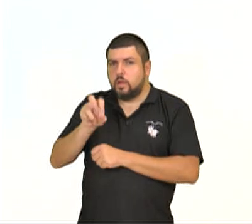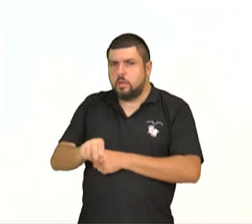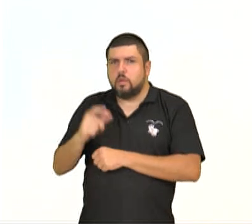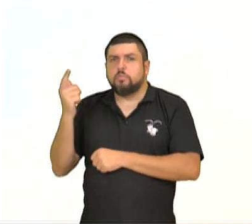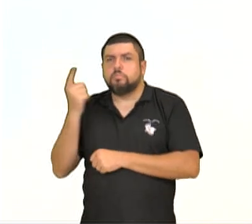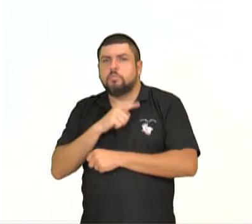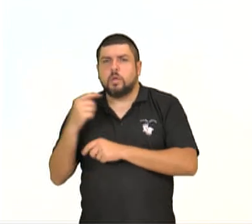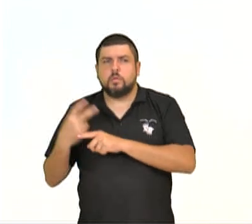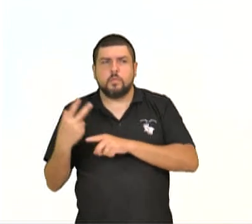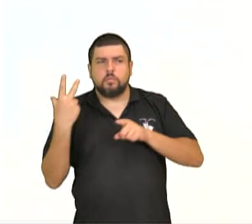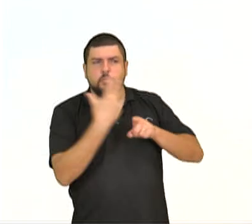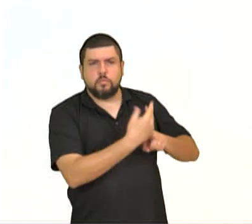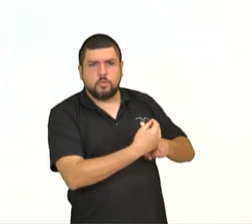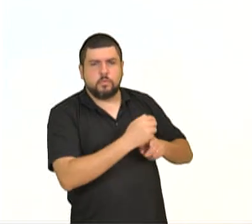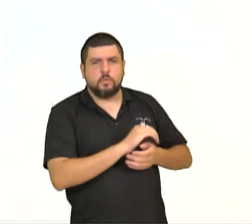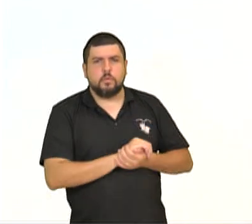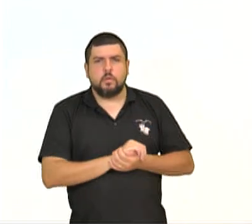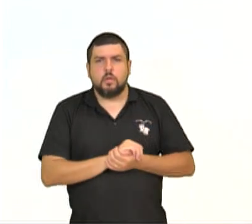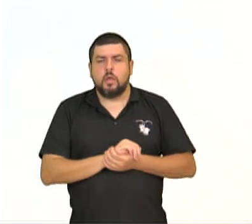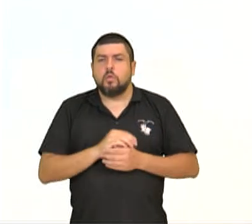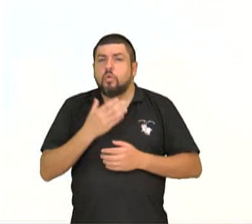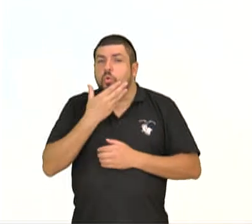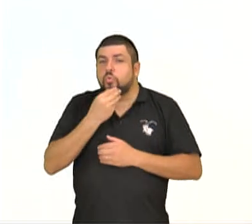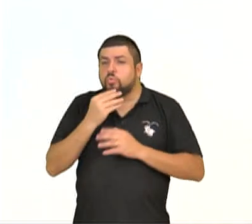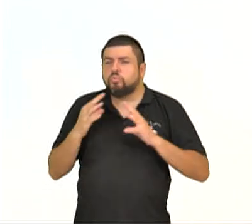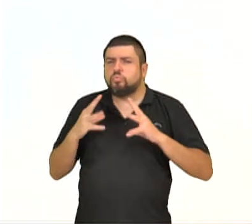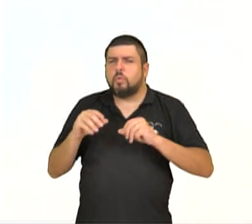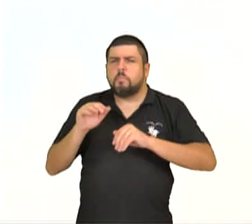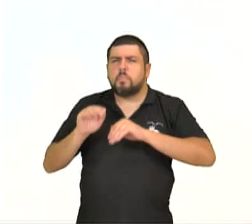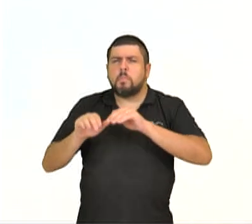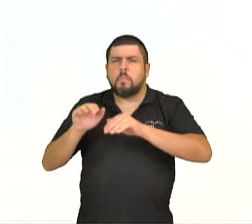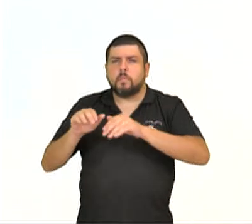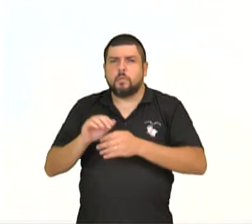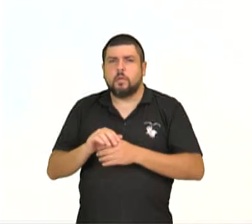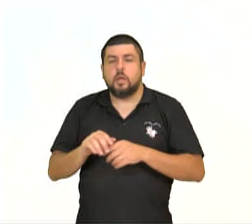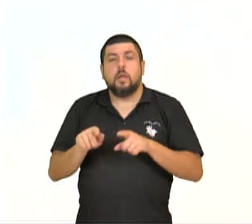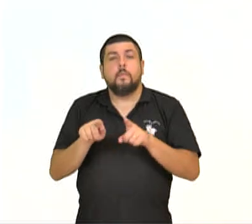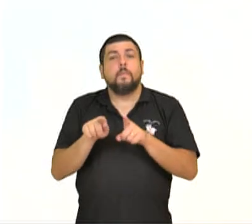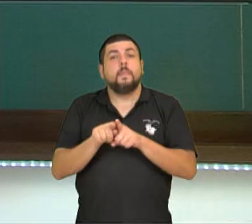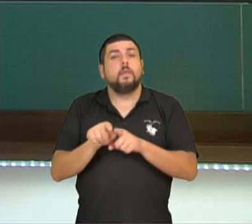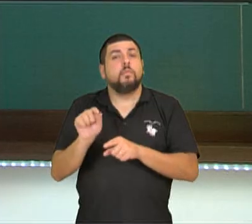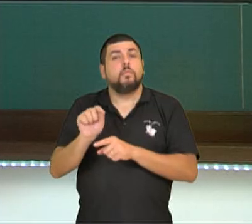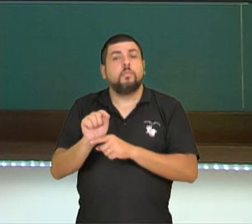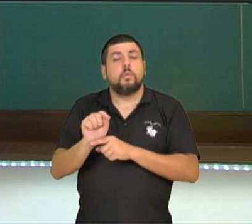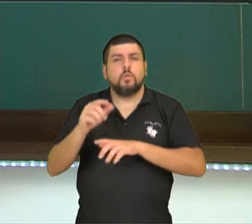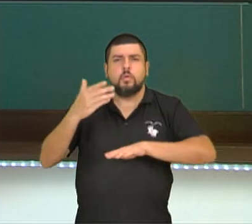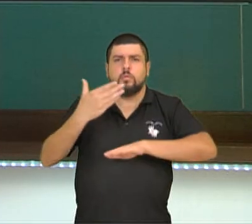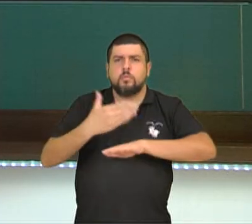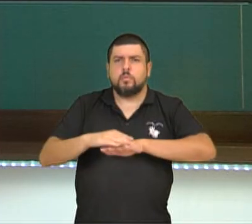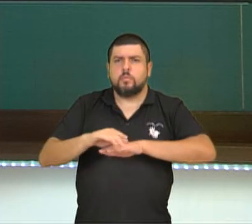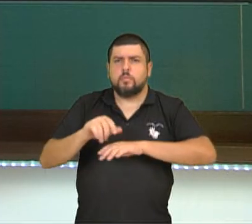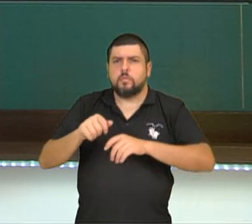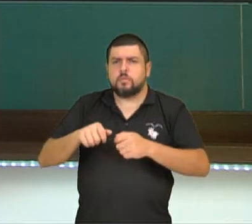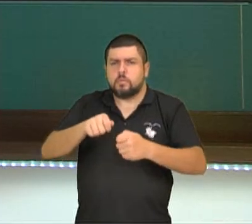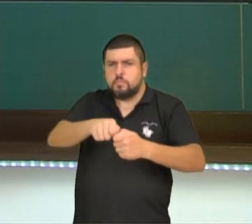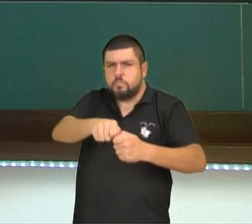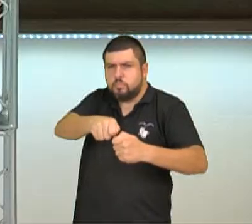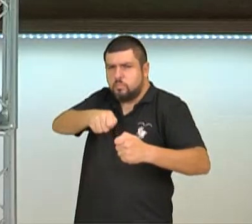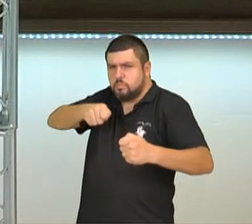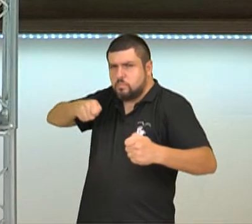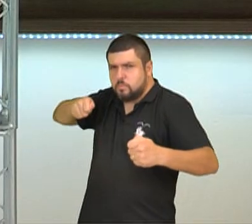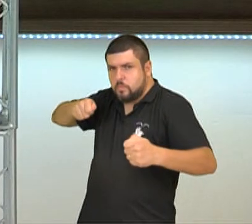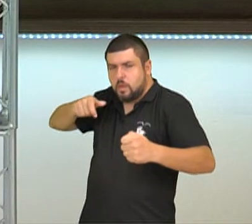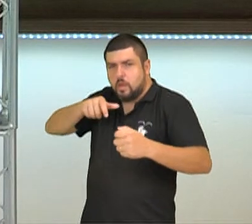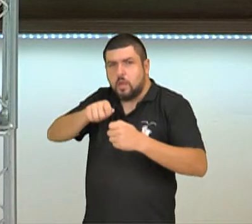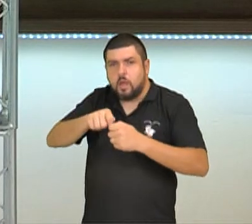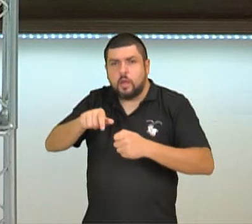eram convocados para a guerra, caso necessitasse. Muito famosa a história dos arqueiros núbios, né? Assim chamados cuxitas, da região